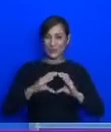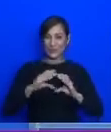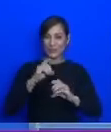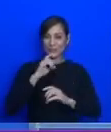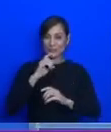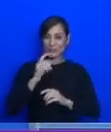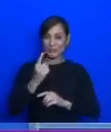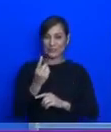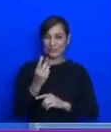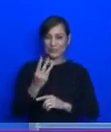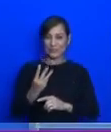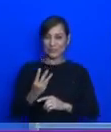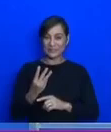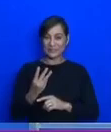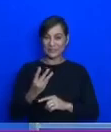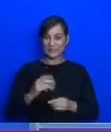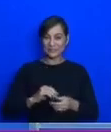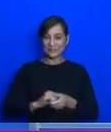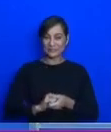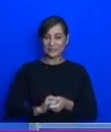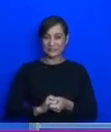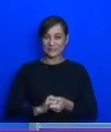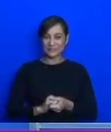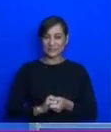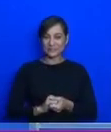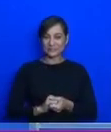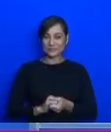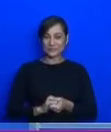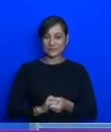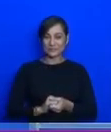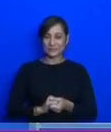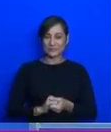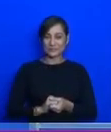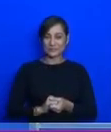Bola verde, número 13. Verde, 13.